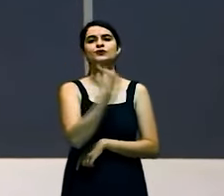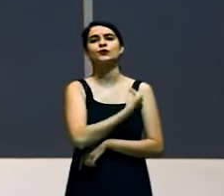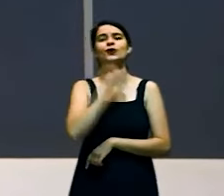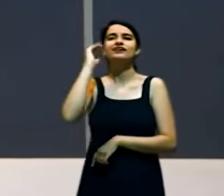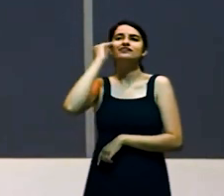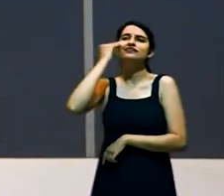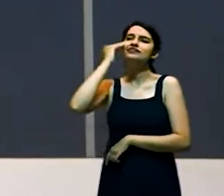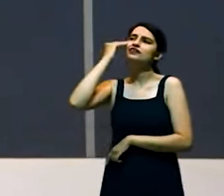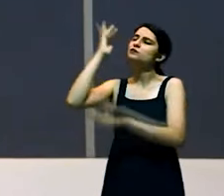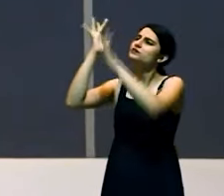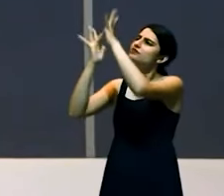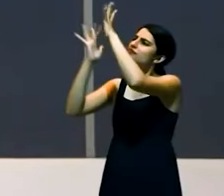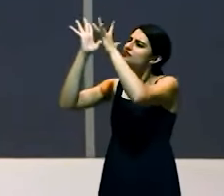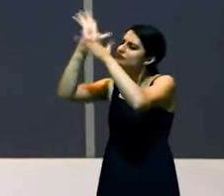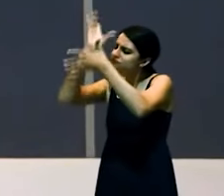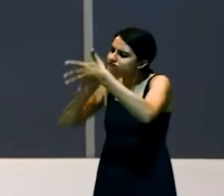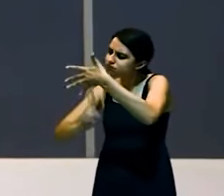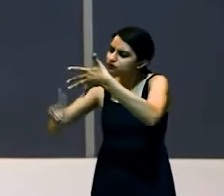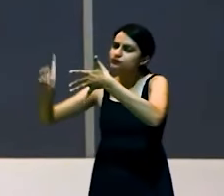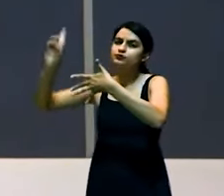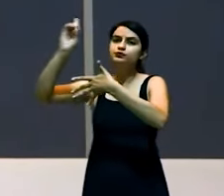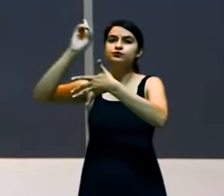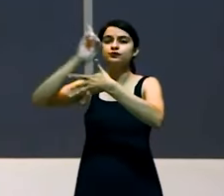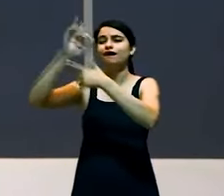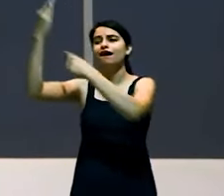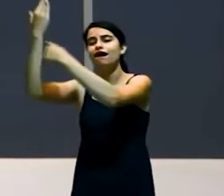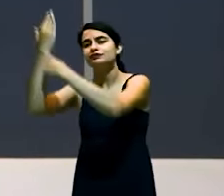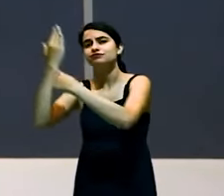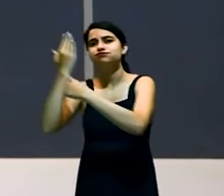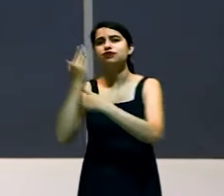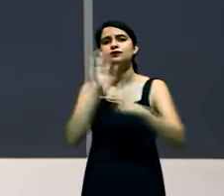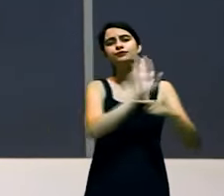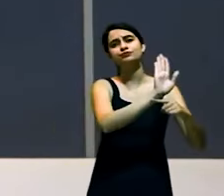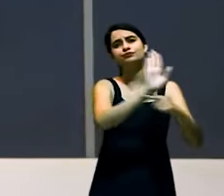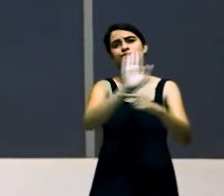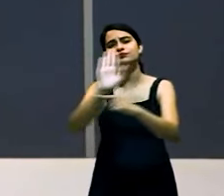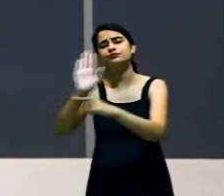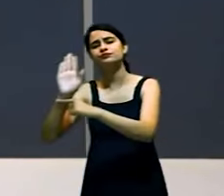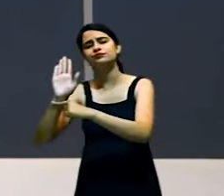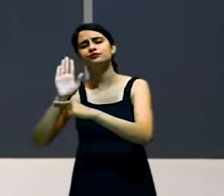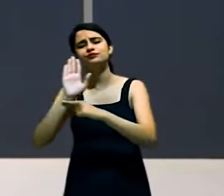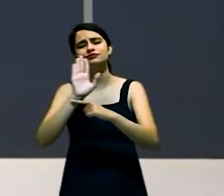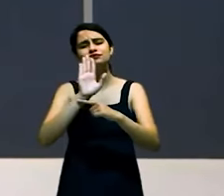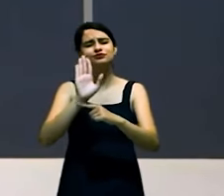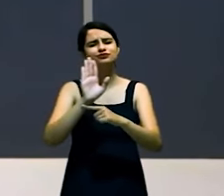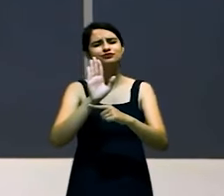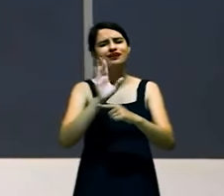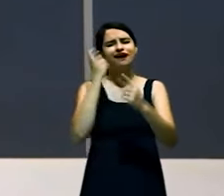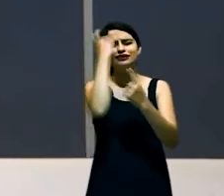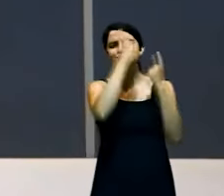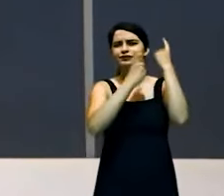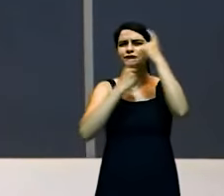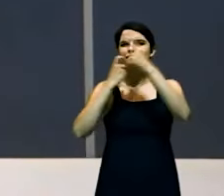é prioridade para nós. Ajuda-nos, ó Pai, a deixar o importante de lado